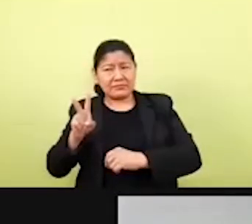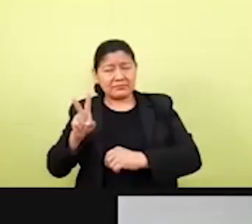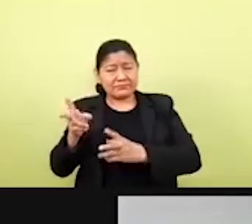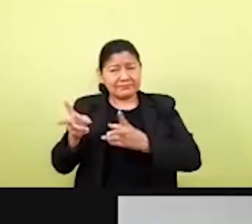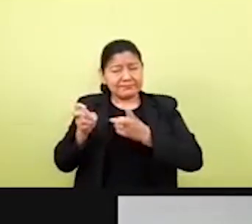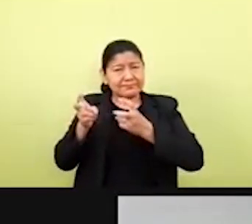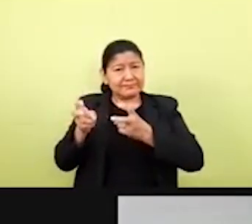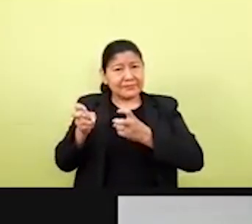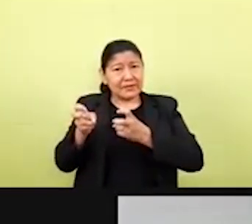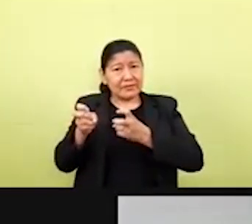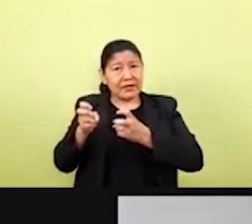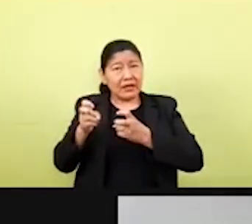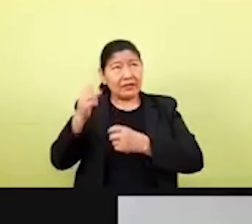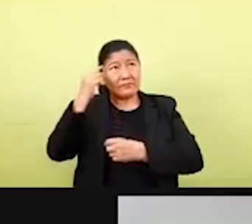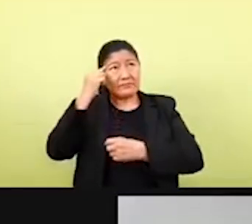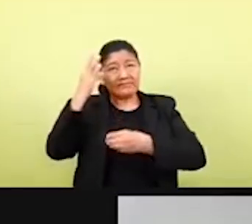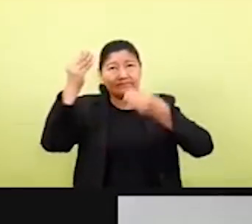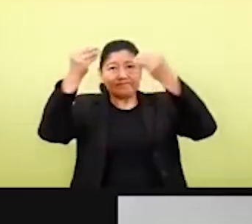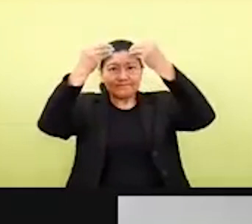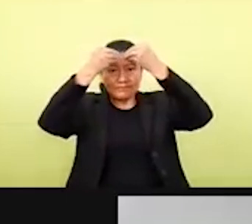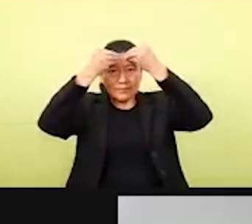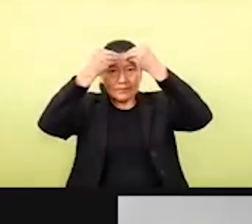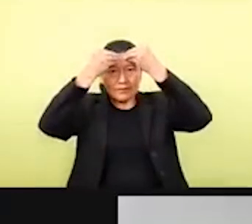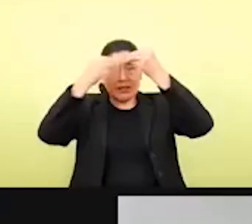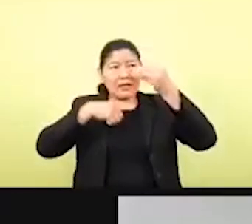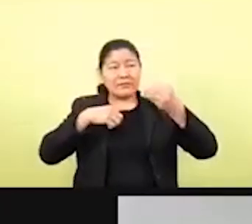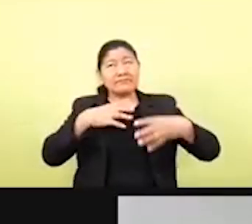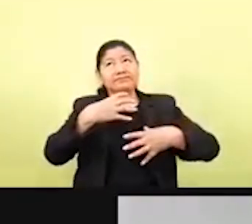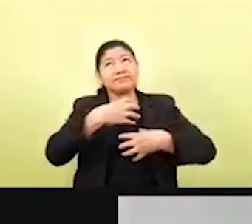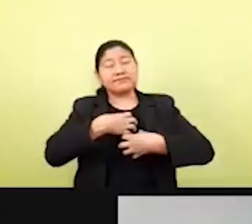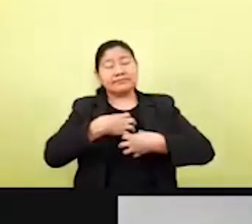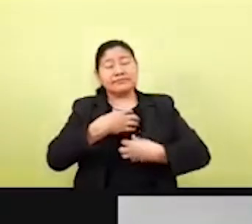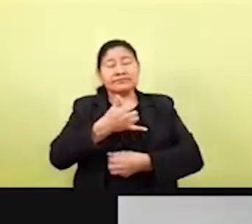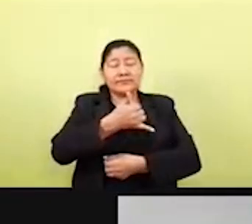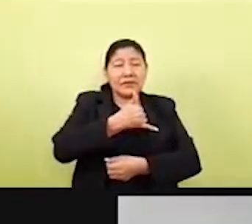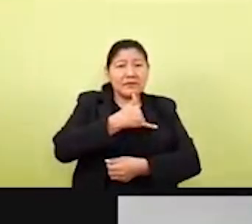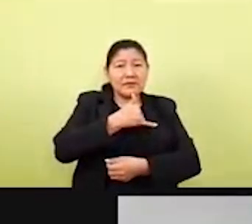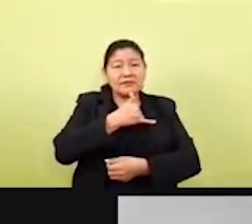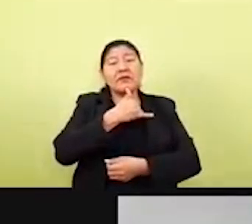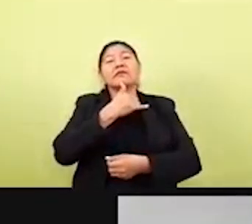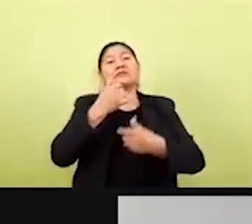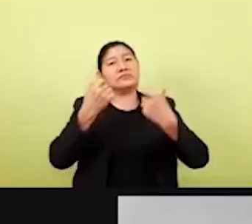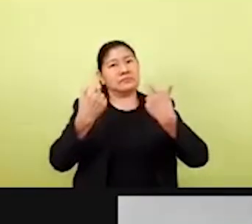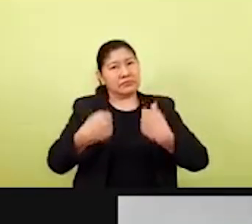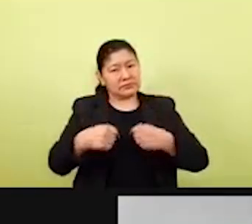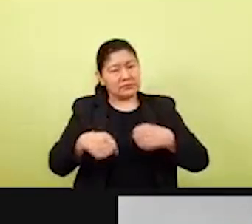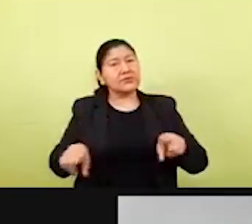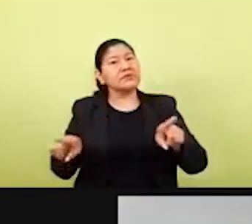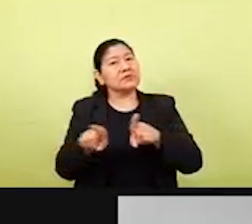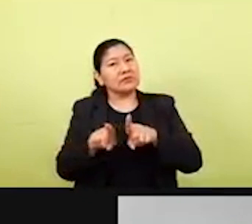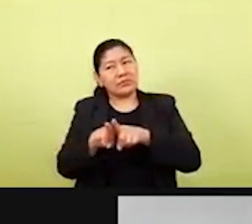brincadeiras, porque isso não faz parte do repertório para a sua idade. Então, é importante verificar isso também. Essa criança